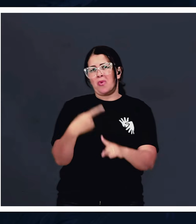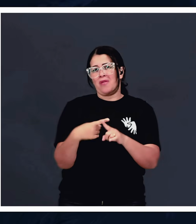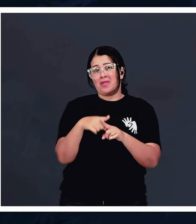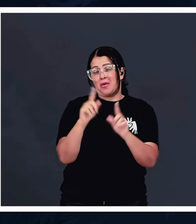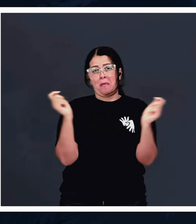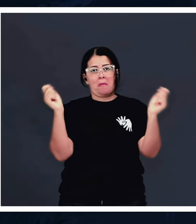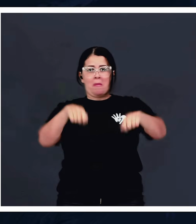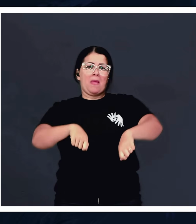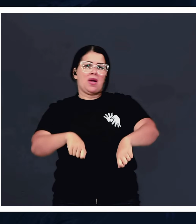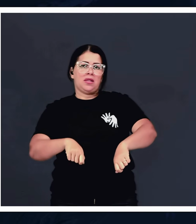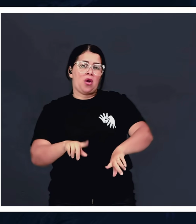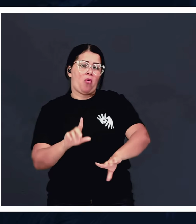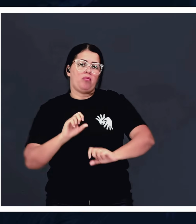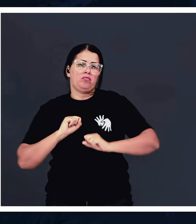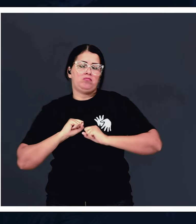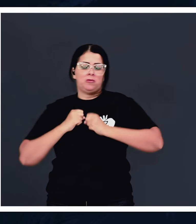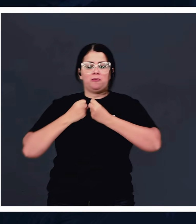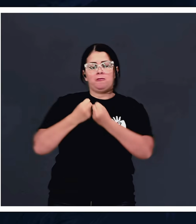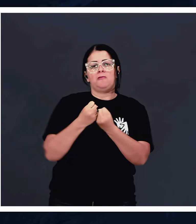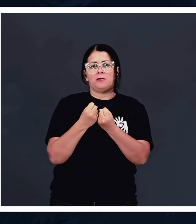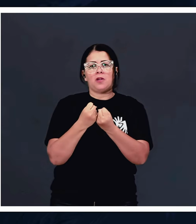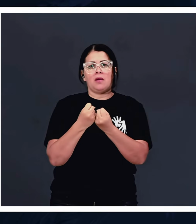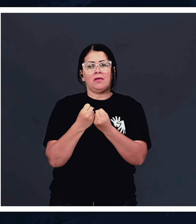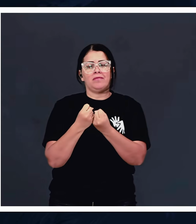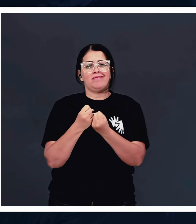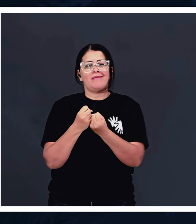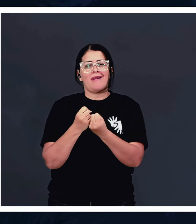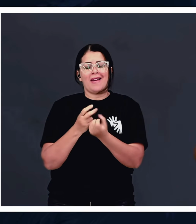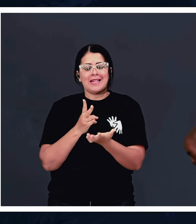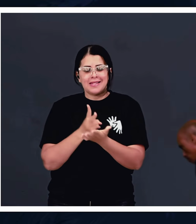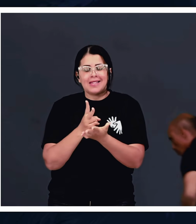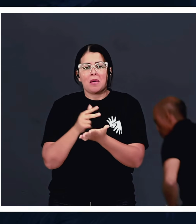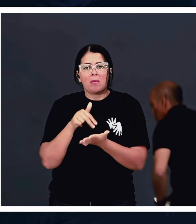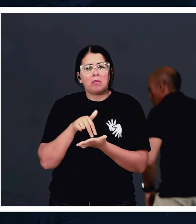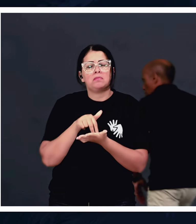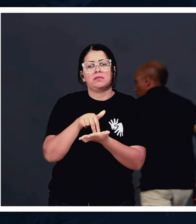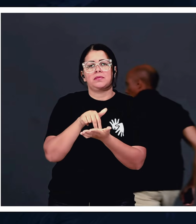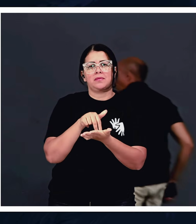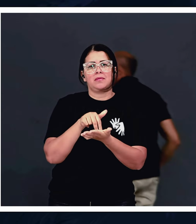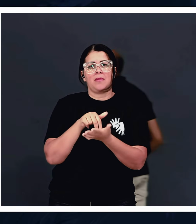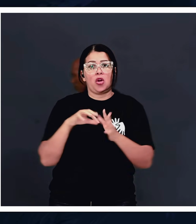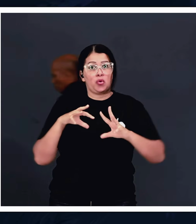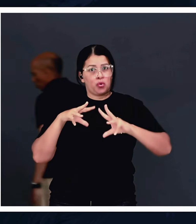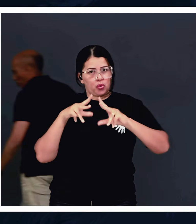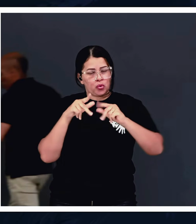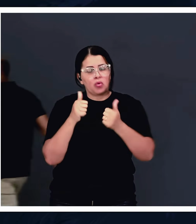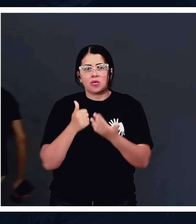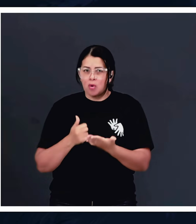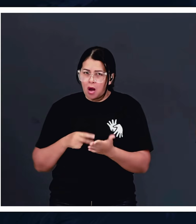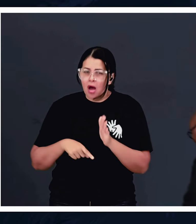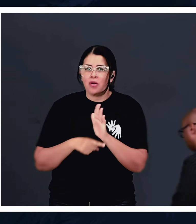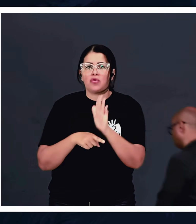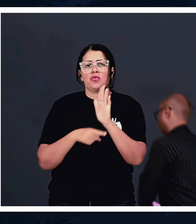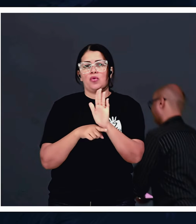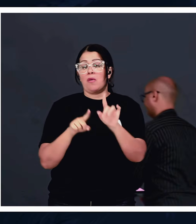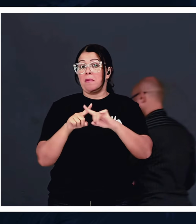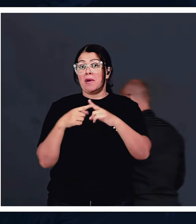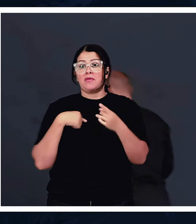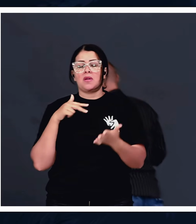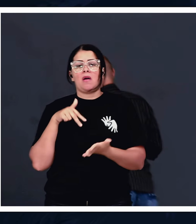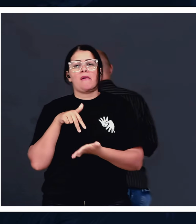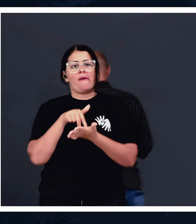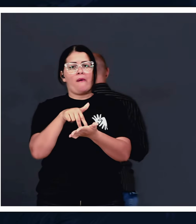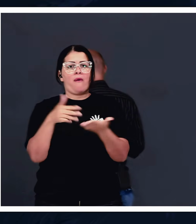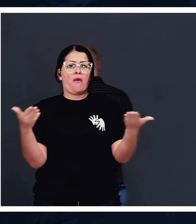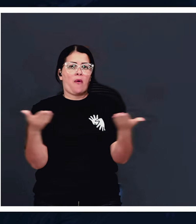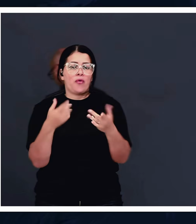pessoa capaz, esforçada, dedicada. Tudo isso contribuiu, mas você chegou onde você